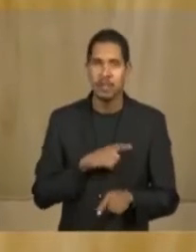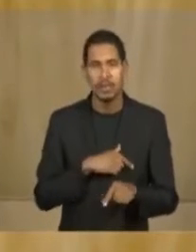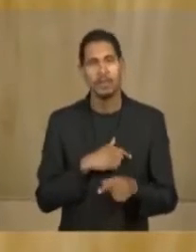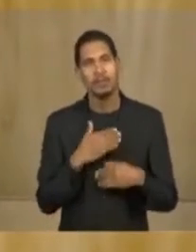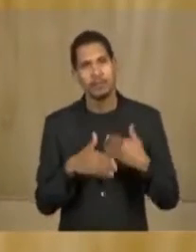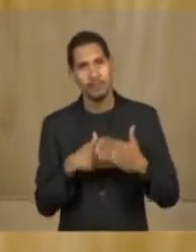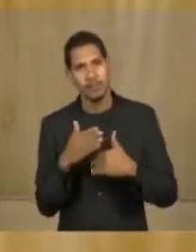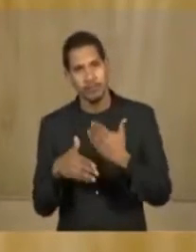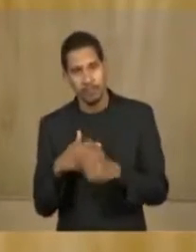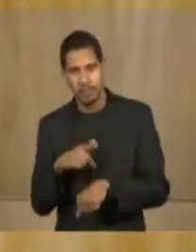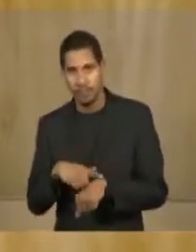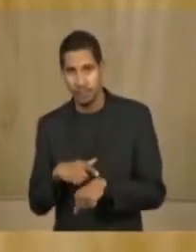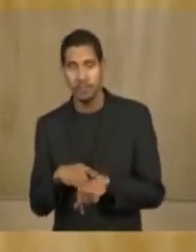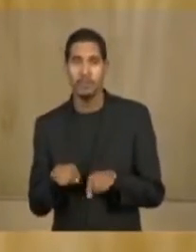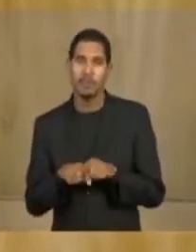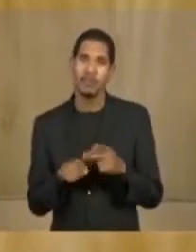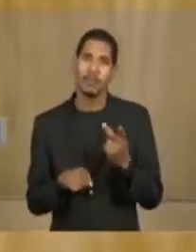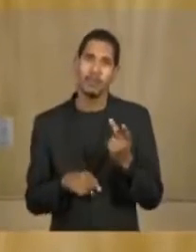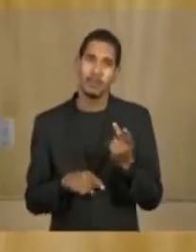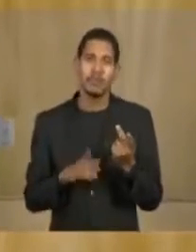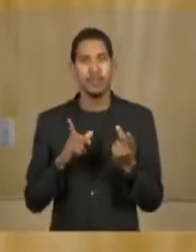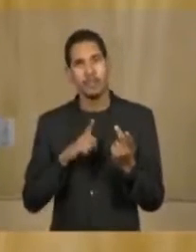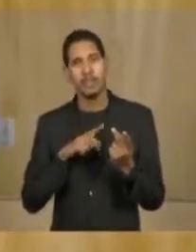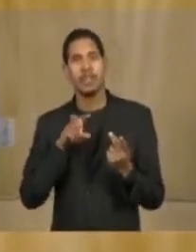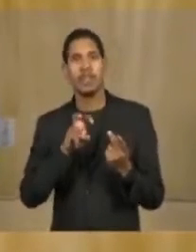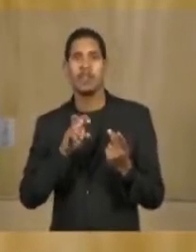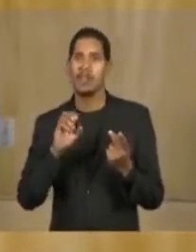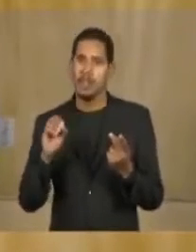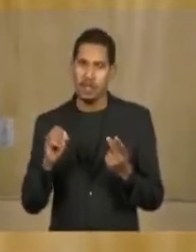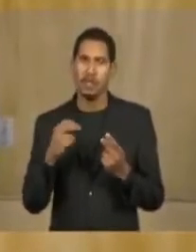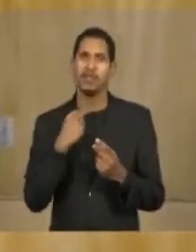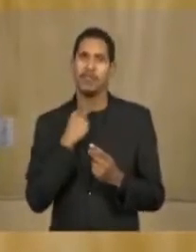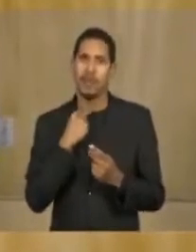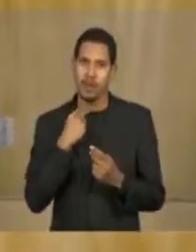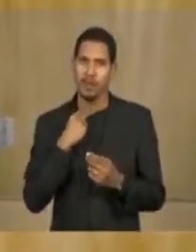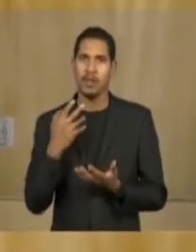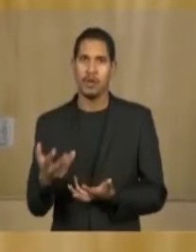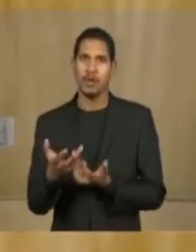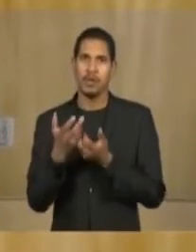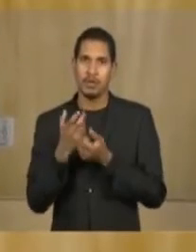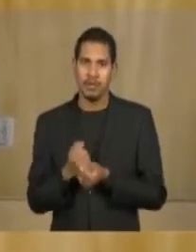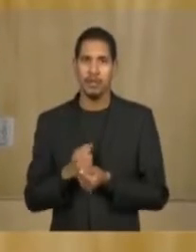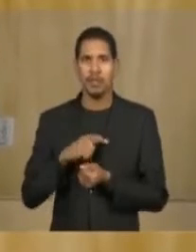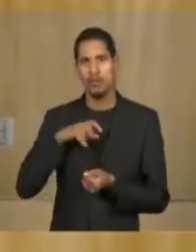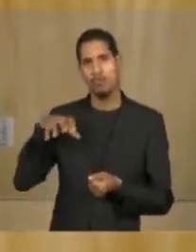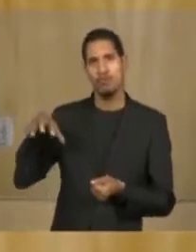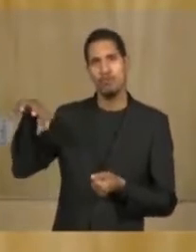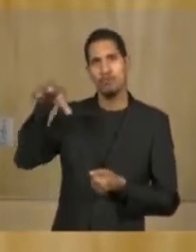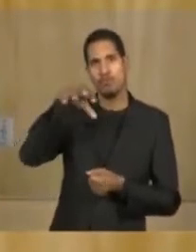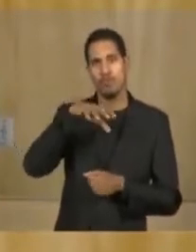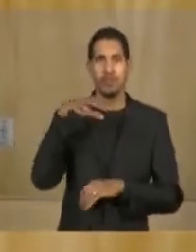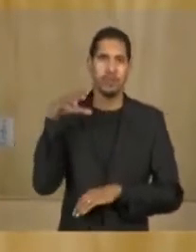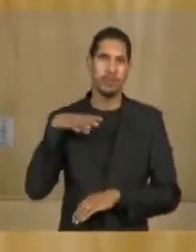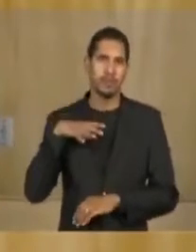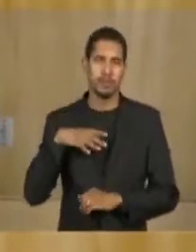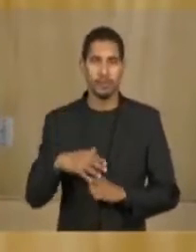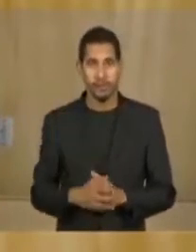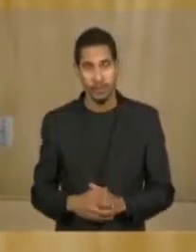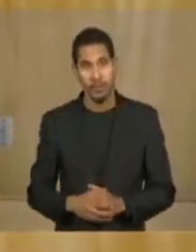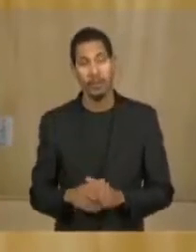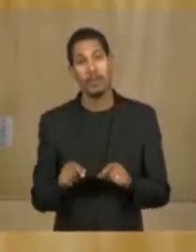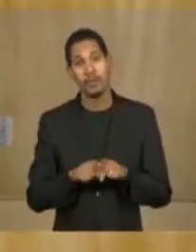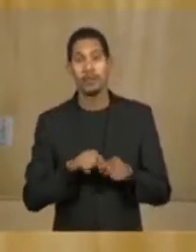segundo edital já veio com a proposta de 500 vagas de acolhimento em diversas regiões da cidade. O prazo para entrega